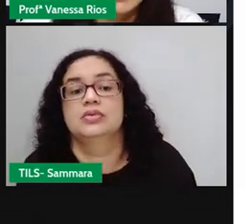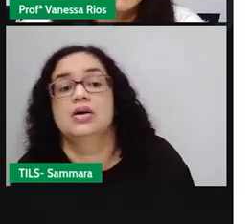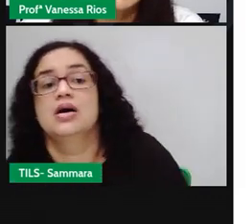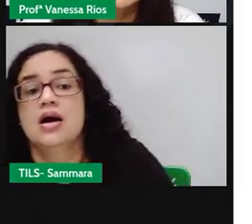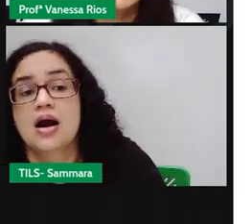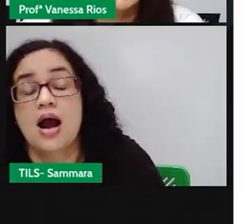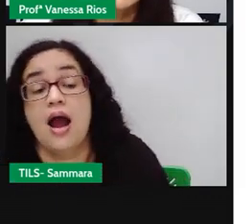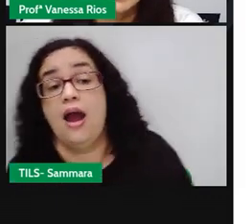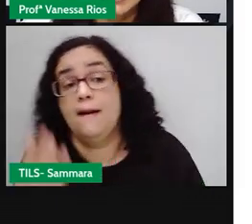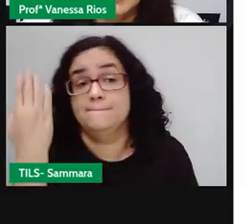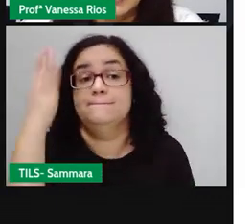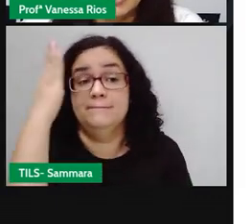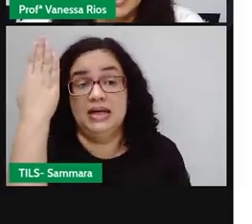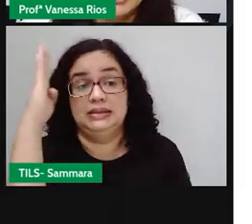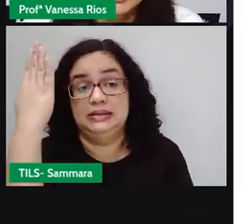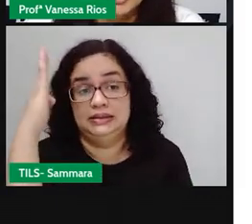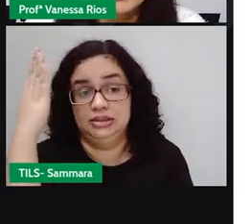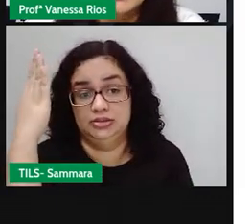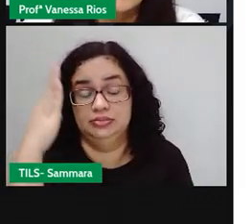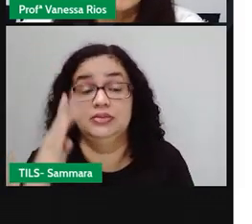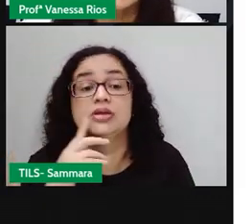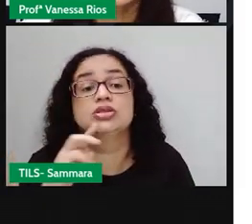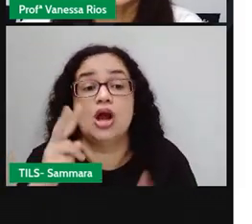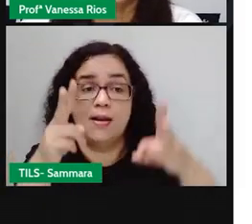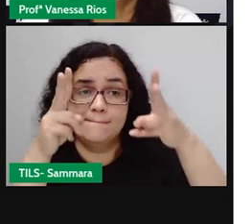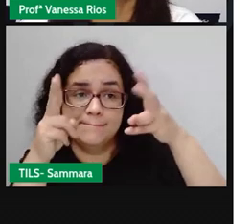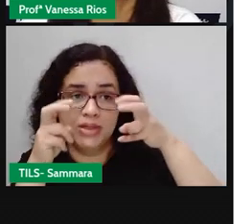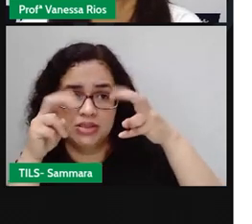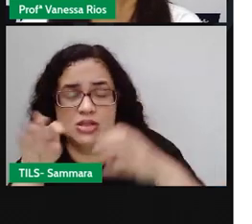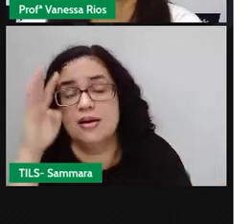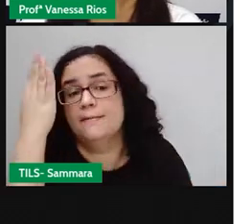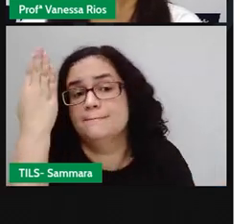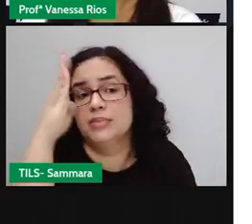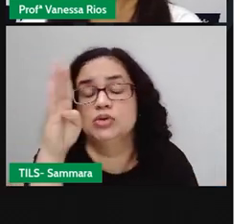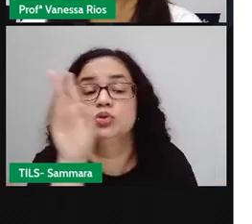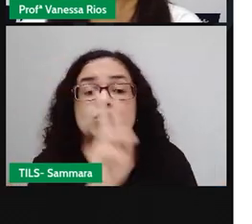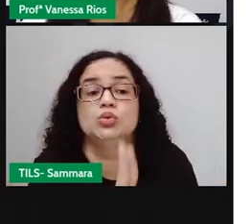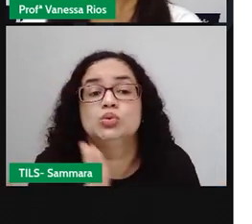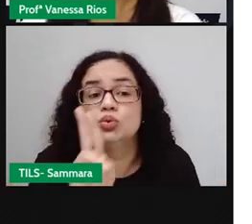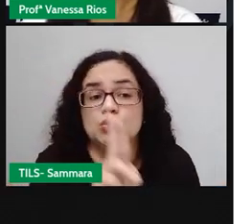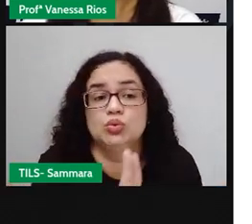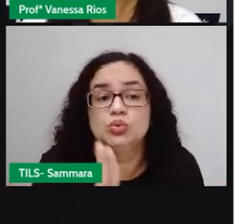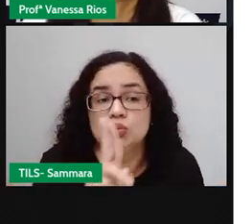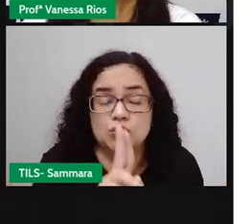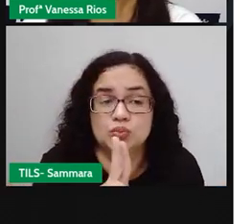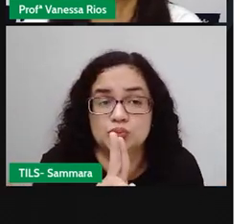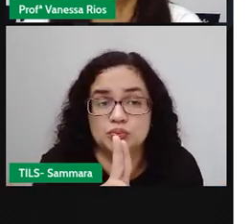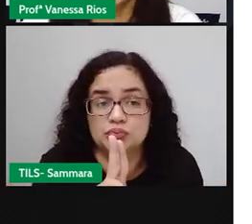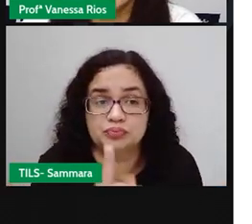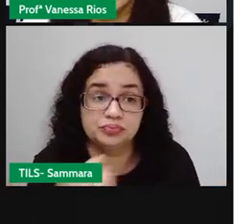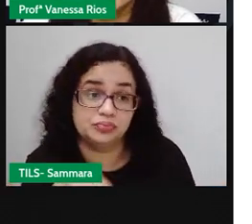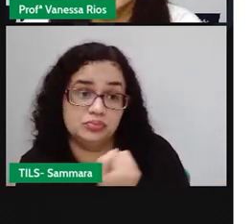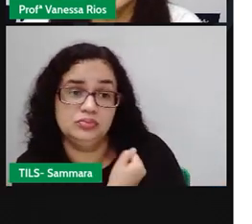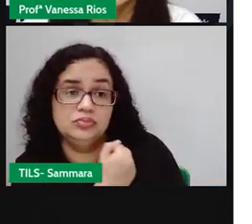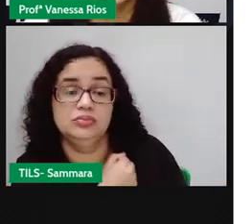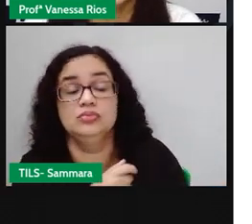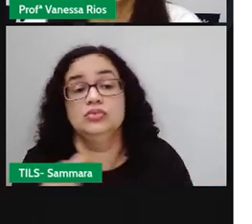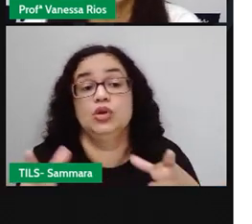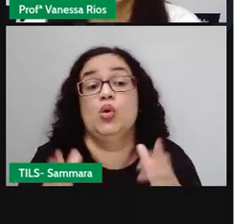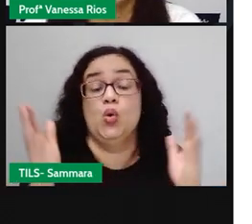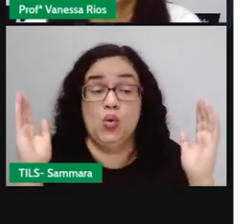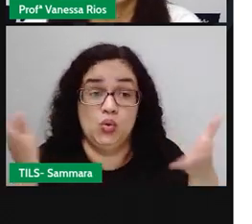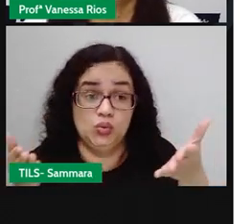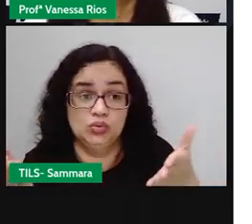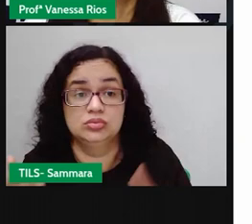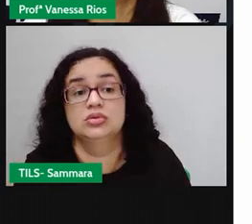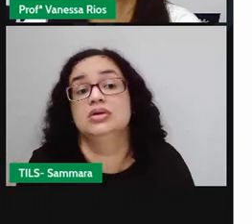E aí a madeira. A gente observa a madeira sendo utilizada num número menor hoje em dia, mas a